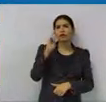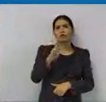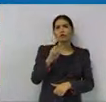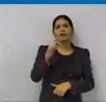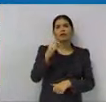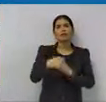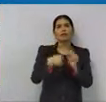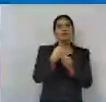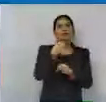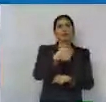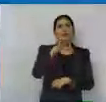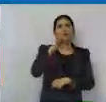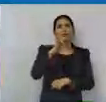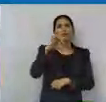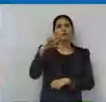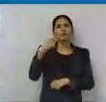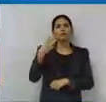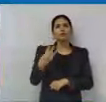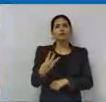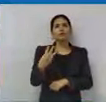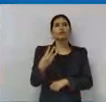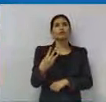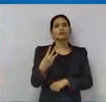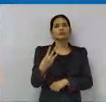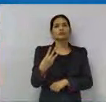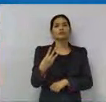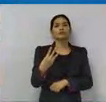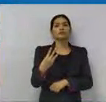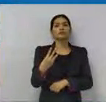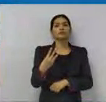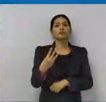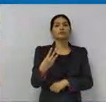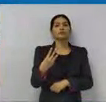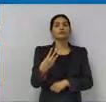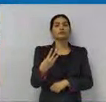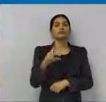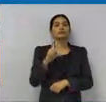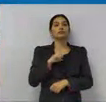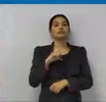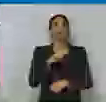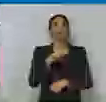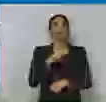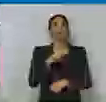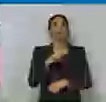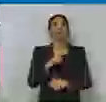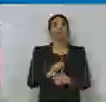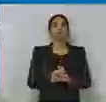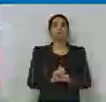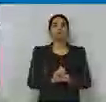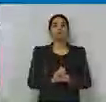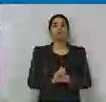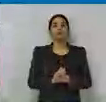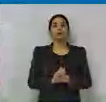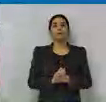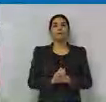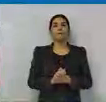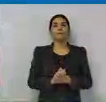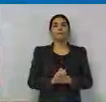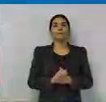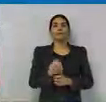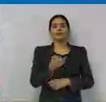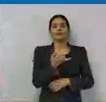1993 que sinaliza, nesse tom um pouco alaranjado, a densidade populacional